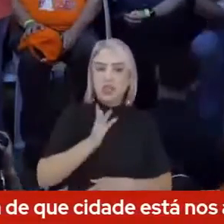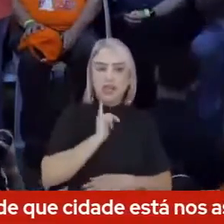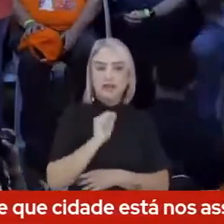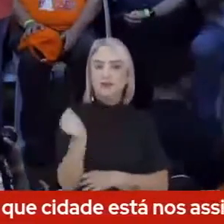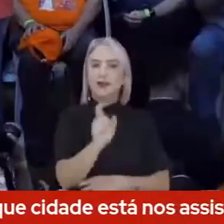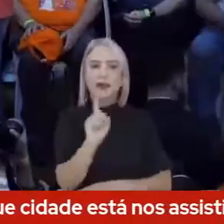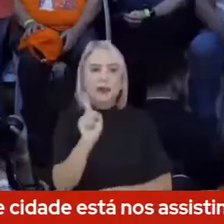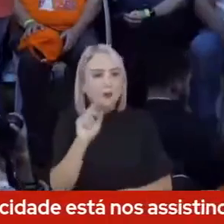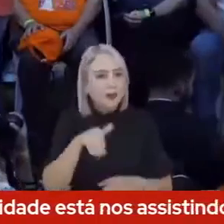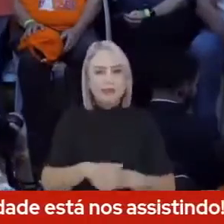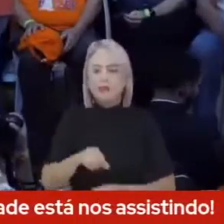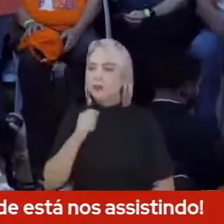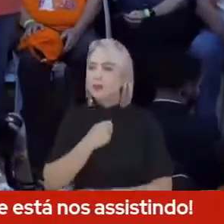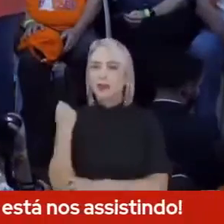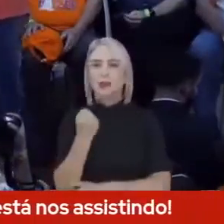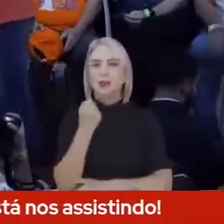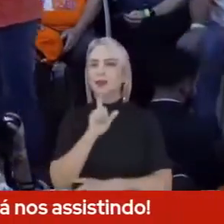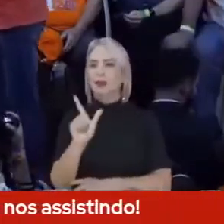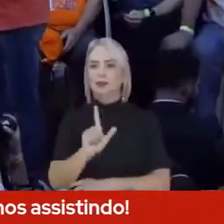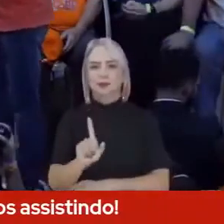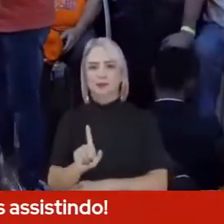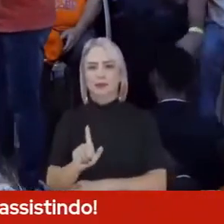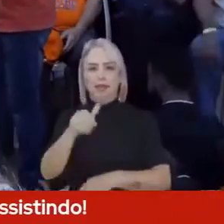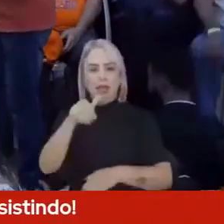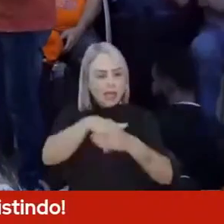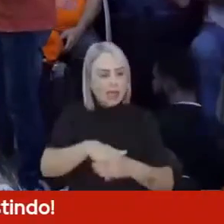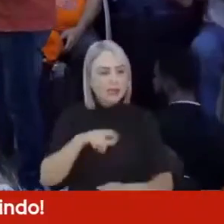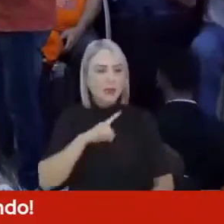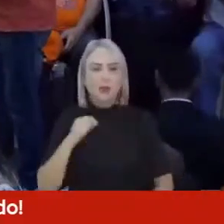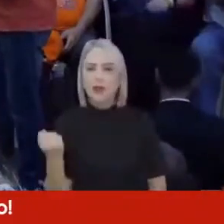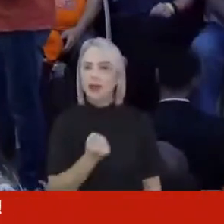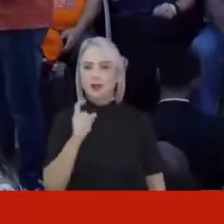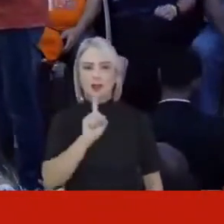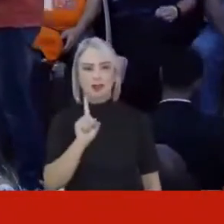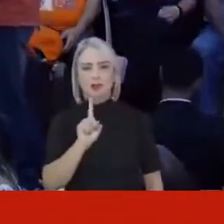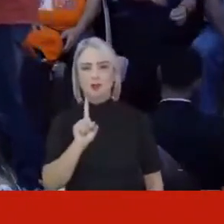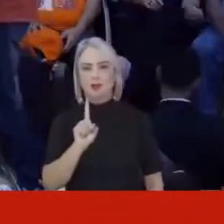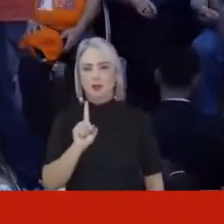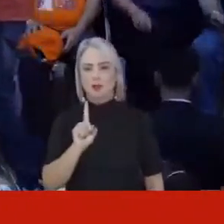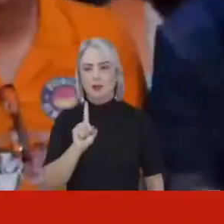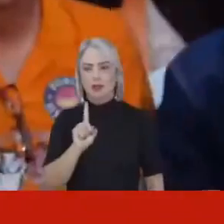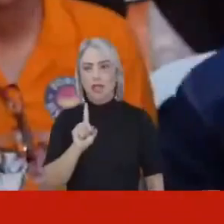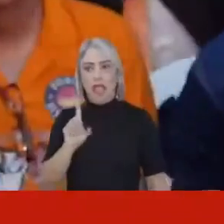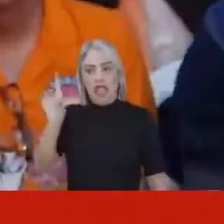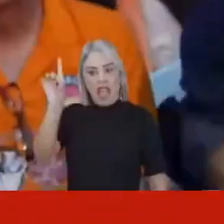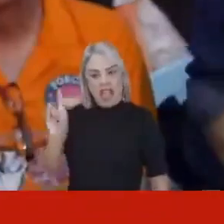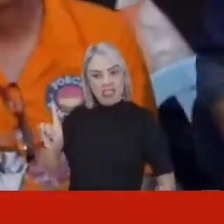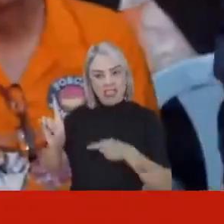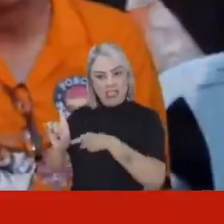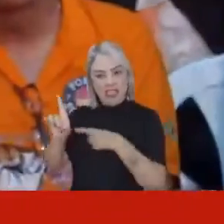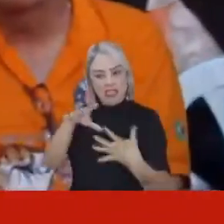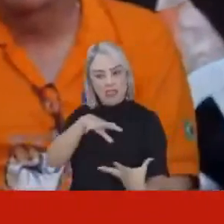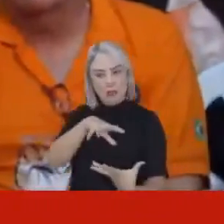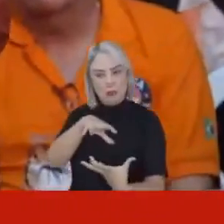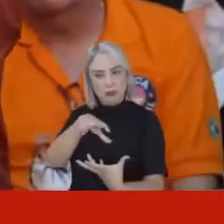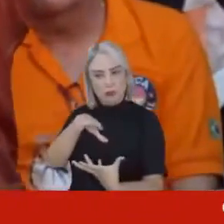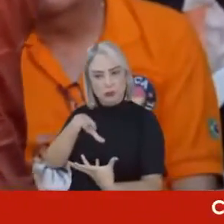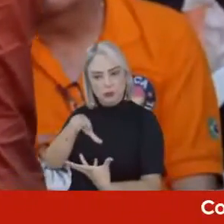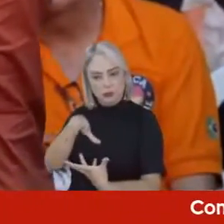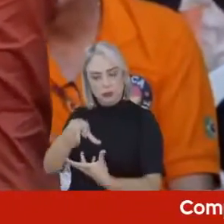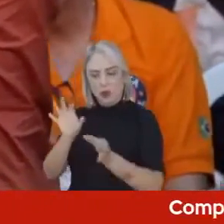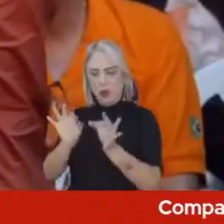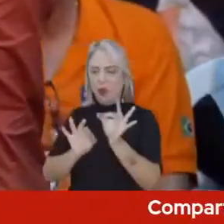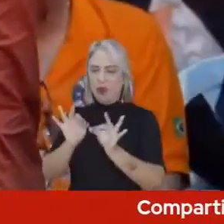ganha. A eleição não está ganha. A direita no mundo se organizou melhor